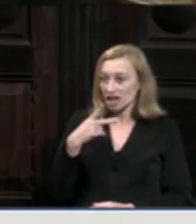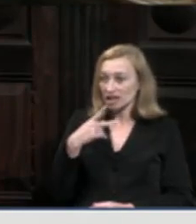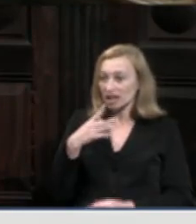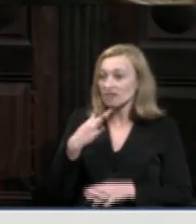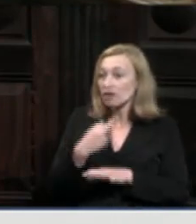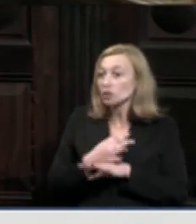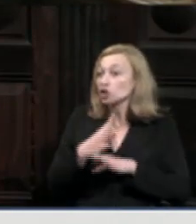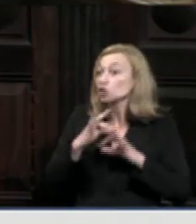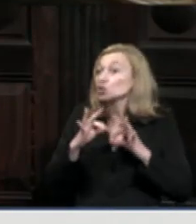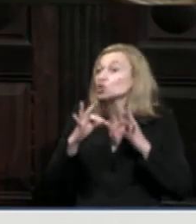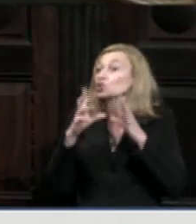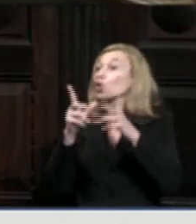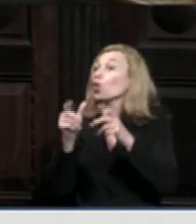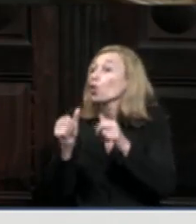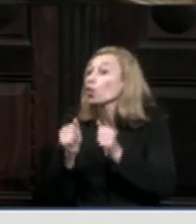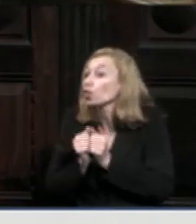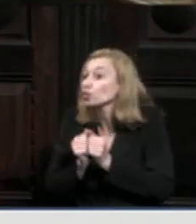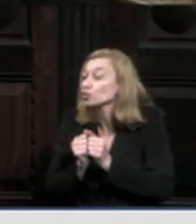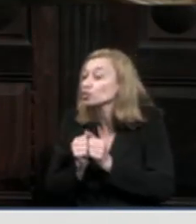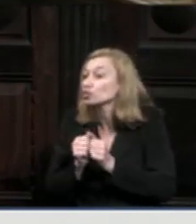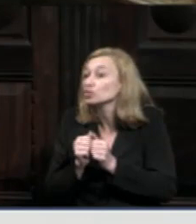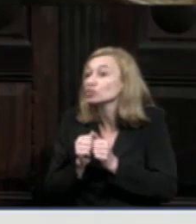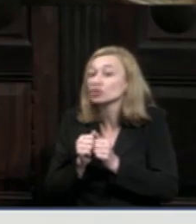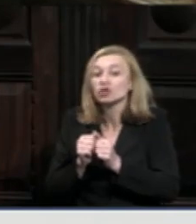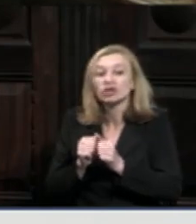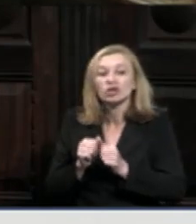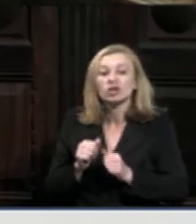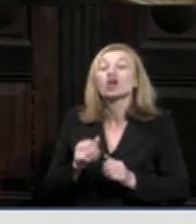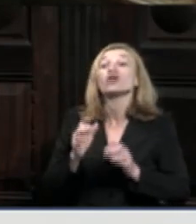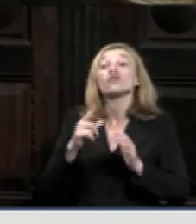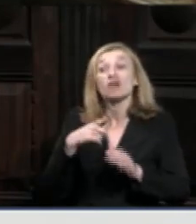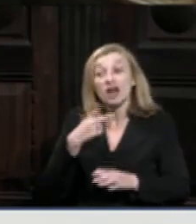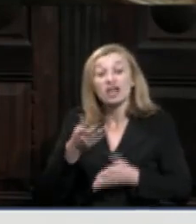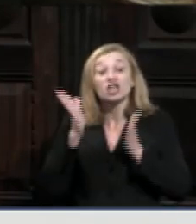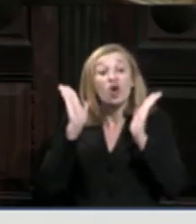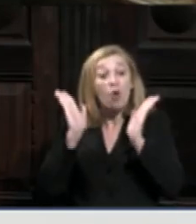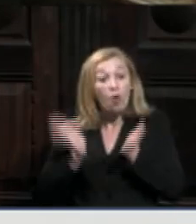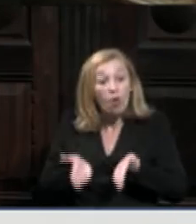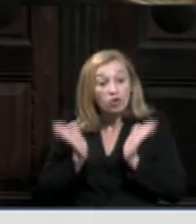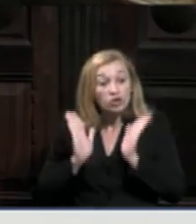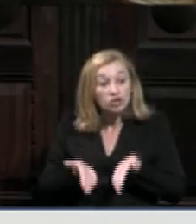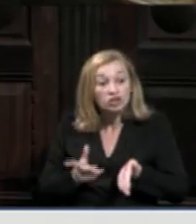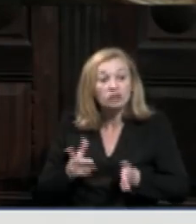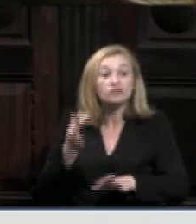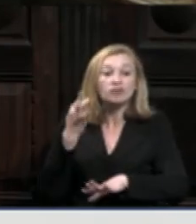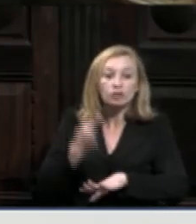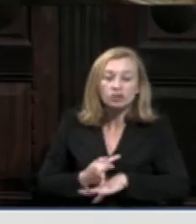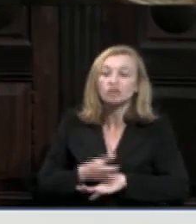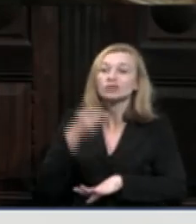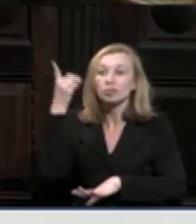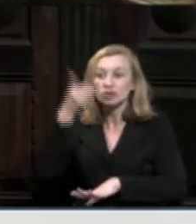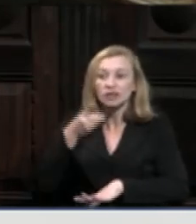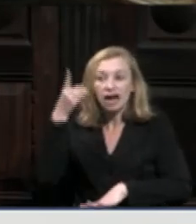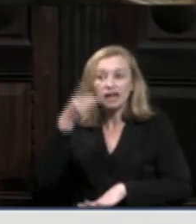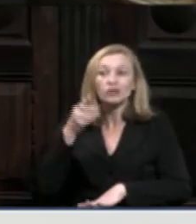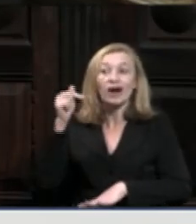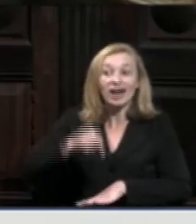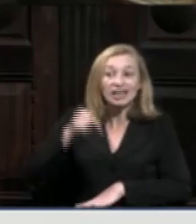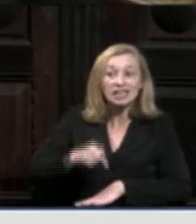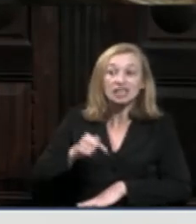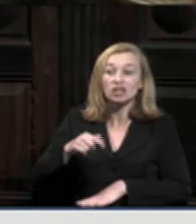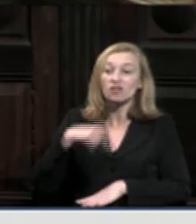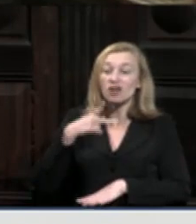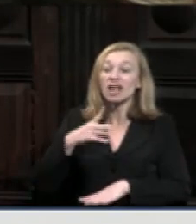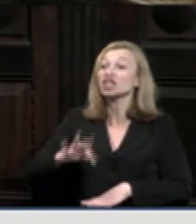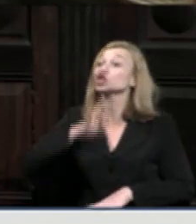aqui. Não usei nenhum momento. Eu falei que hoje estava faltando deputados aqui no plenário. Olha como é